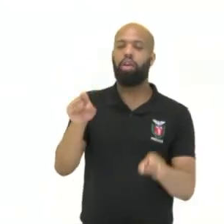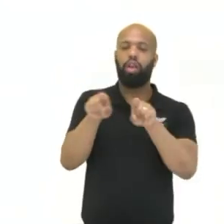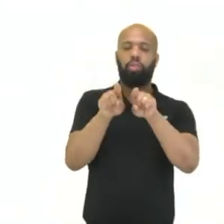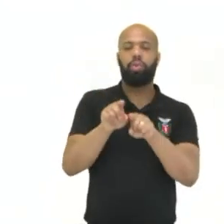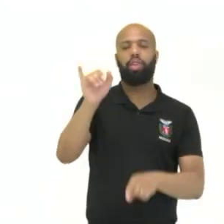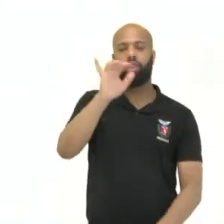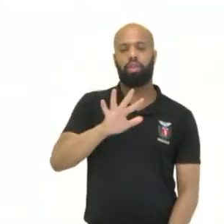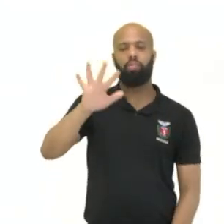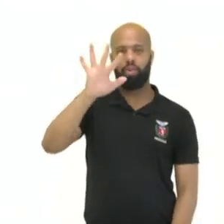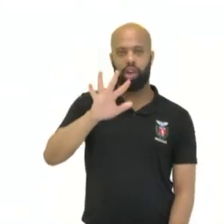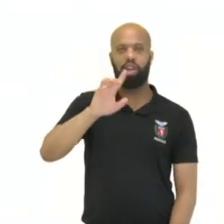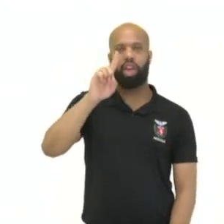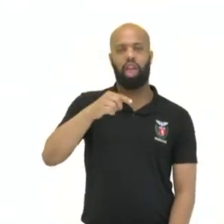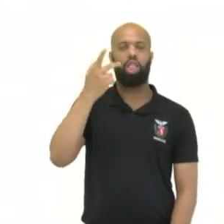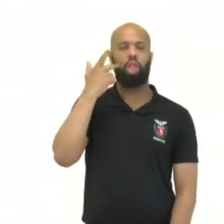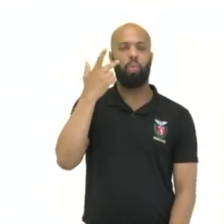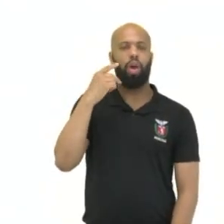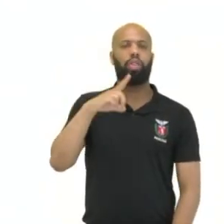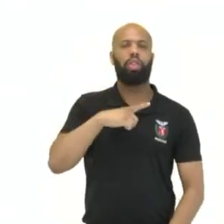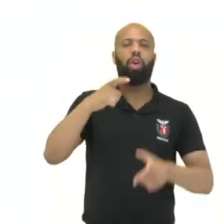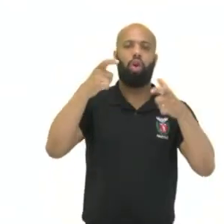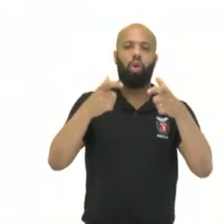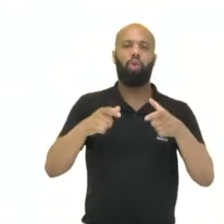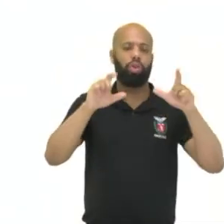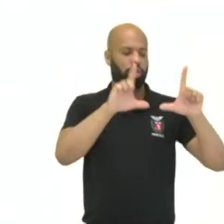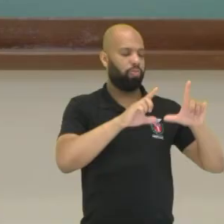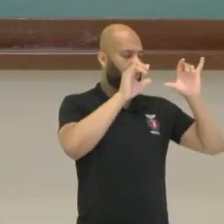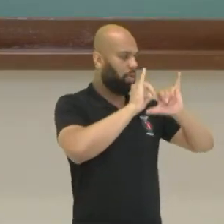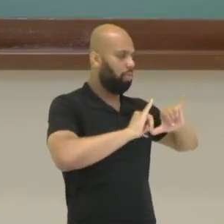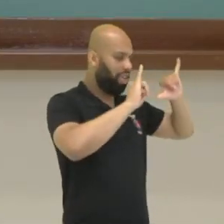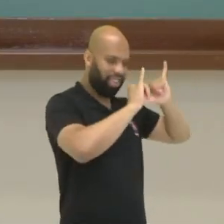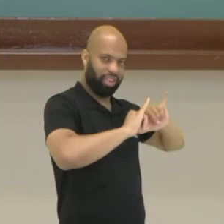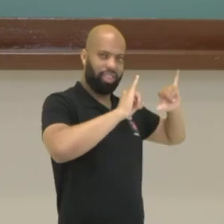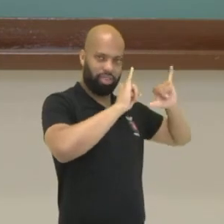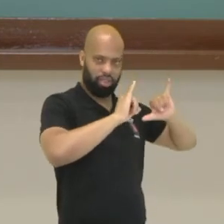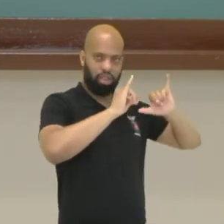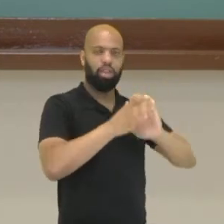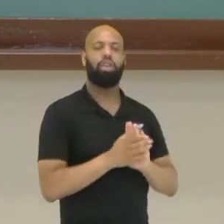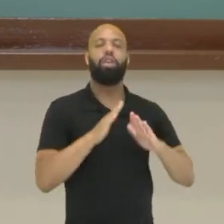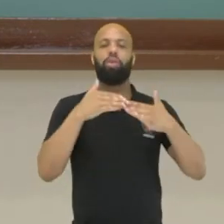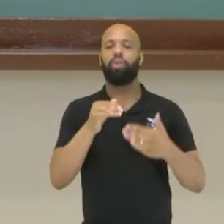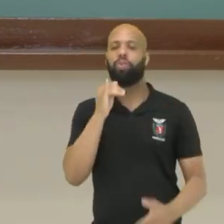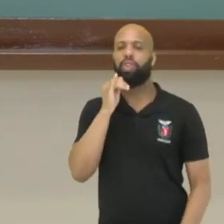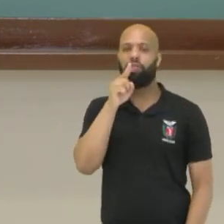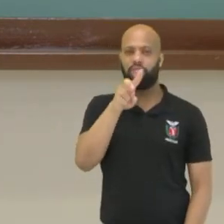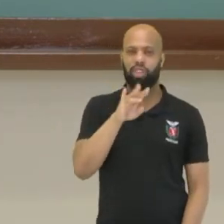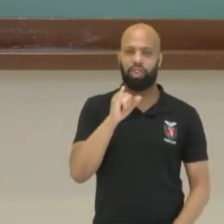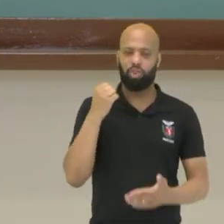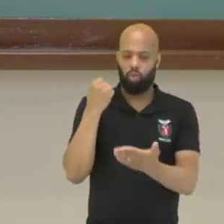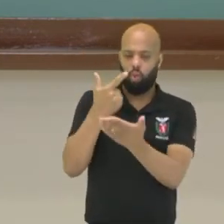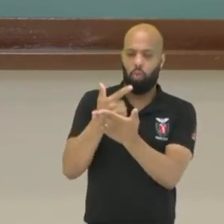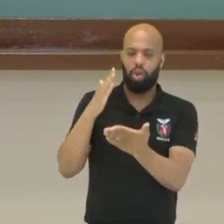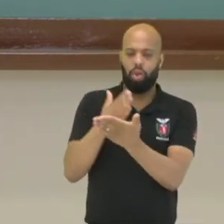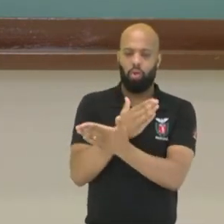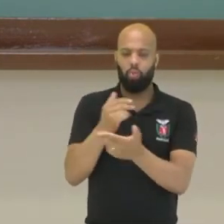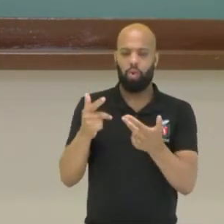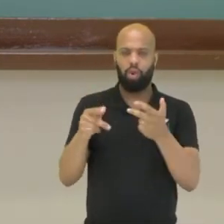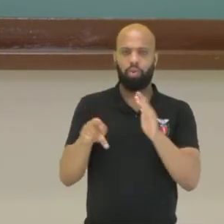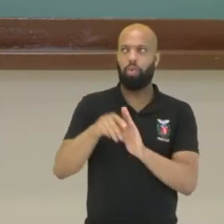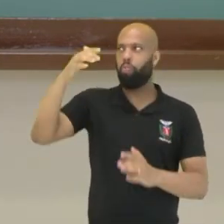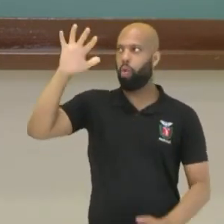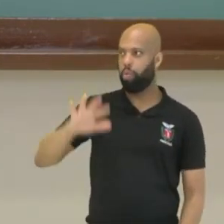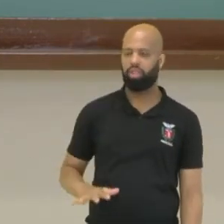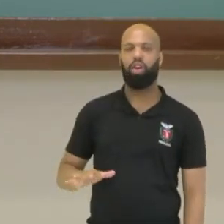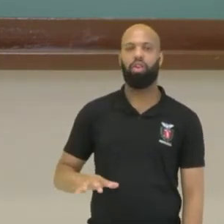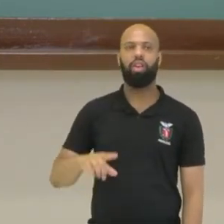comum nas propagandas, publicidade e campanhas oficiais. Já viu que você vai comprar alguma coisa na promoção do shopping, está